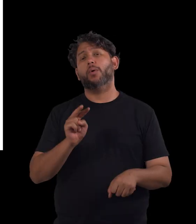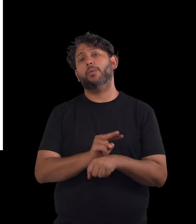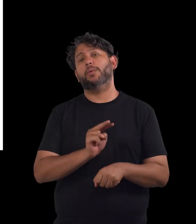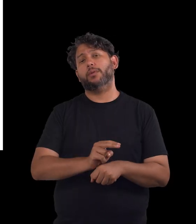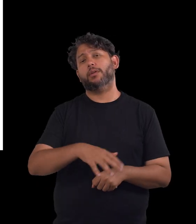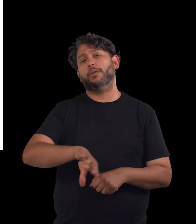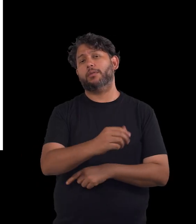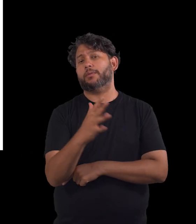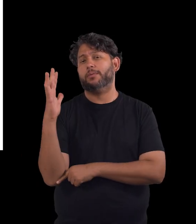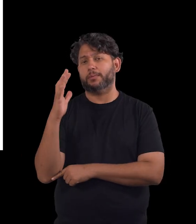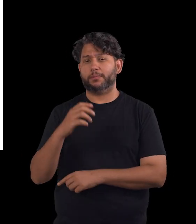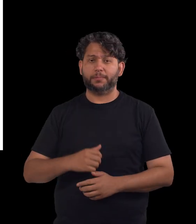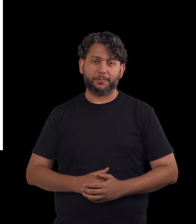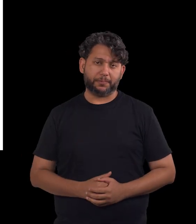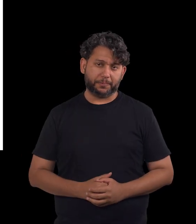Cuidar da natureza.